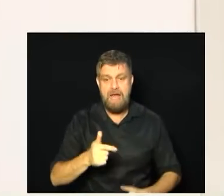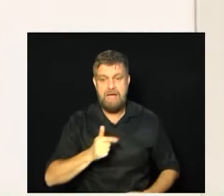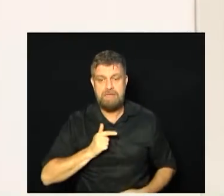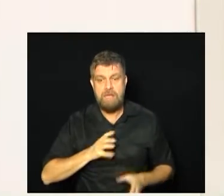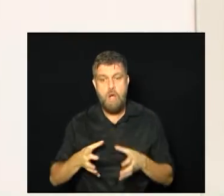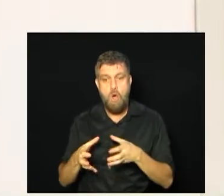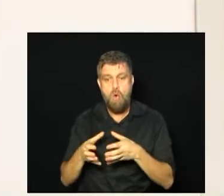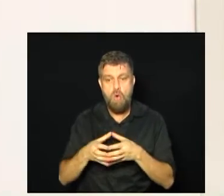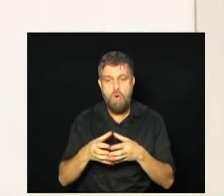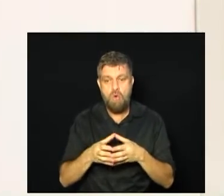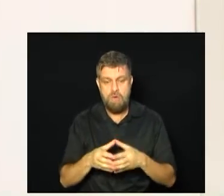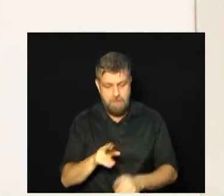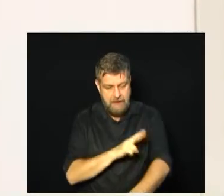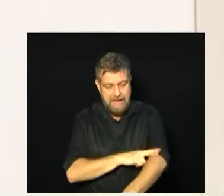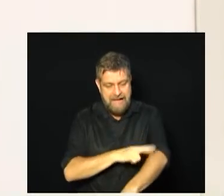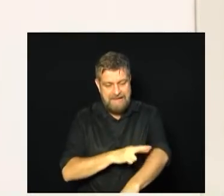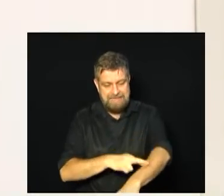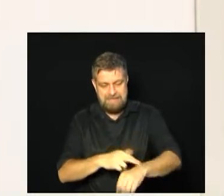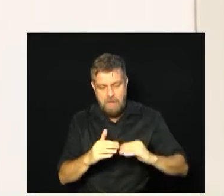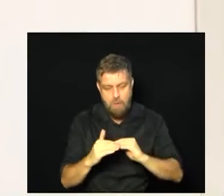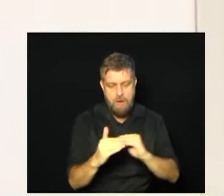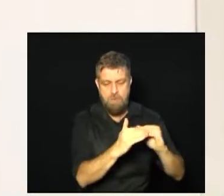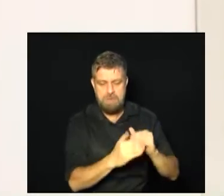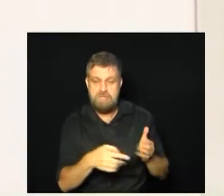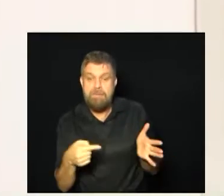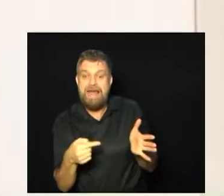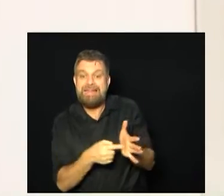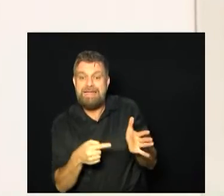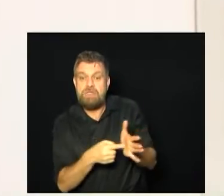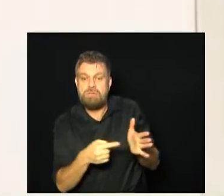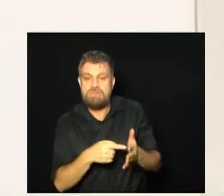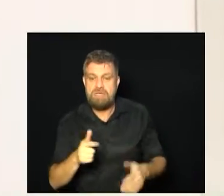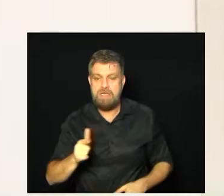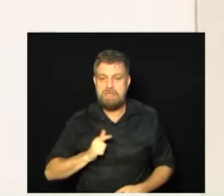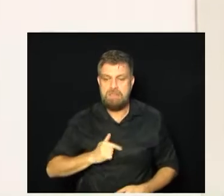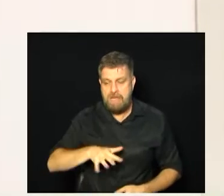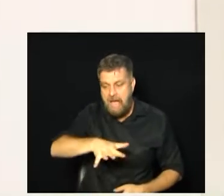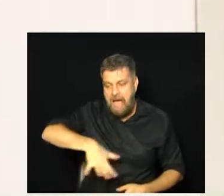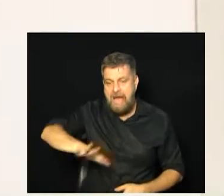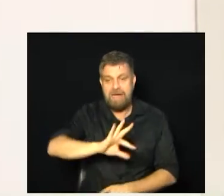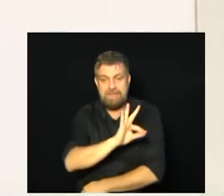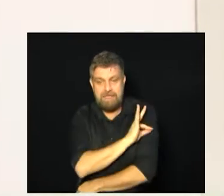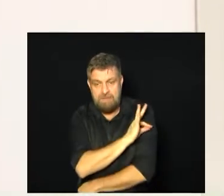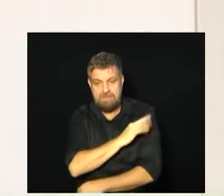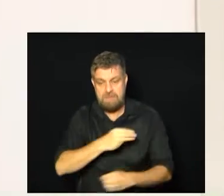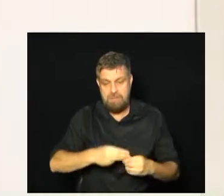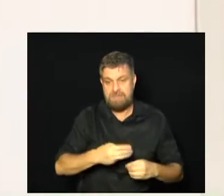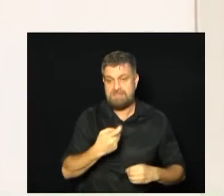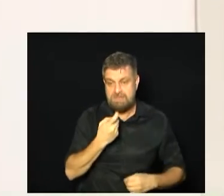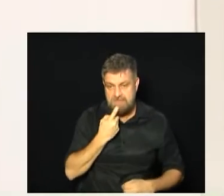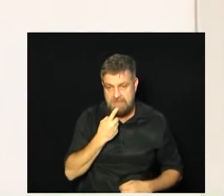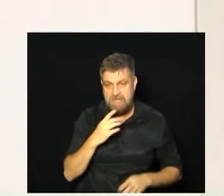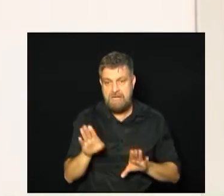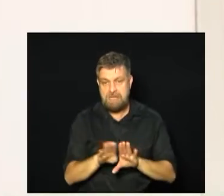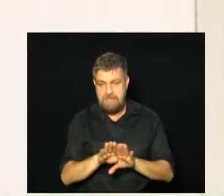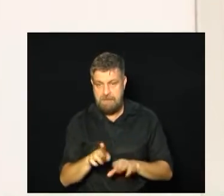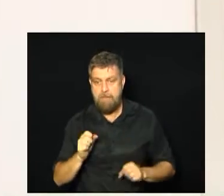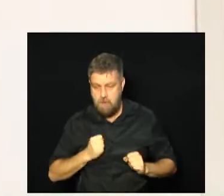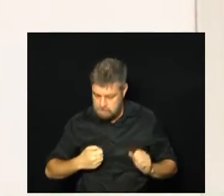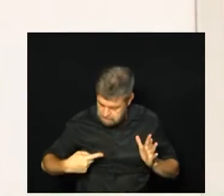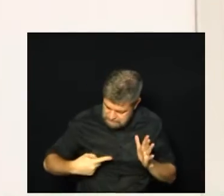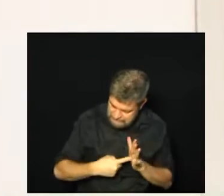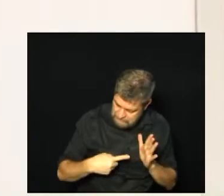Comissão da Igualdade Racial para fazer essa denúncia, nós temos a CEPIR, que é um órgão da Prefeitura Municipal de Campinas, então sempre